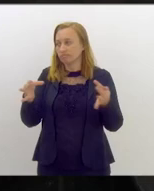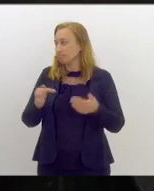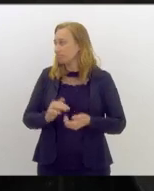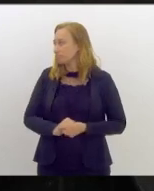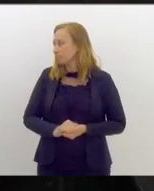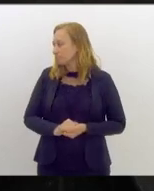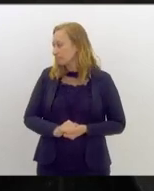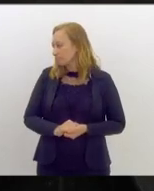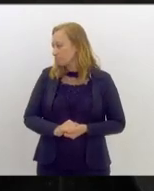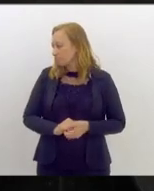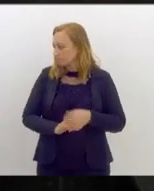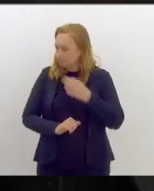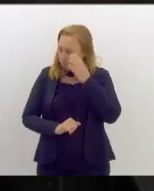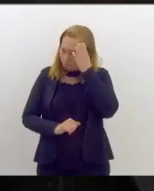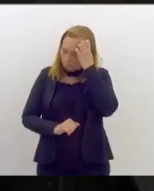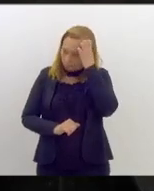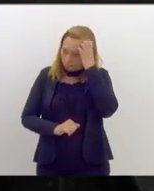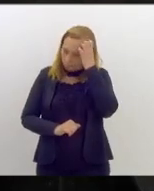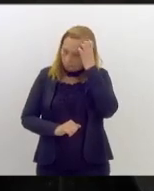quanto teve